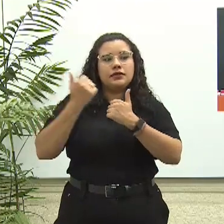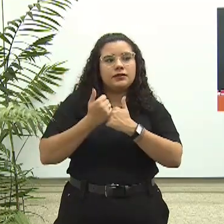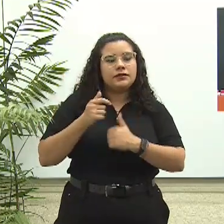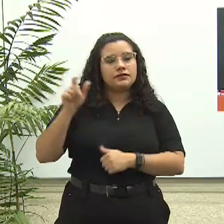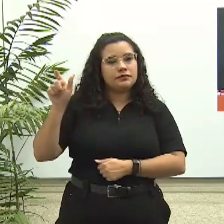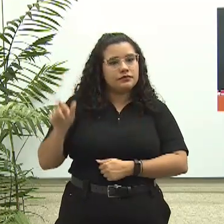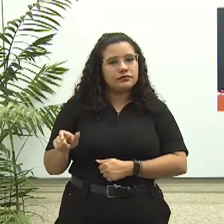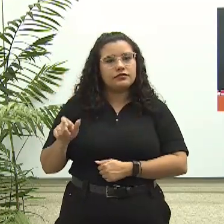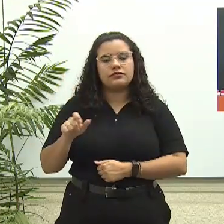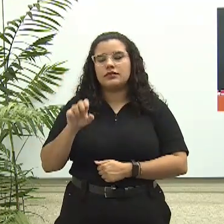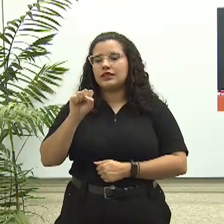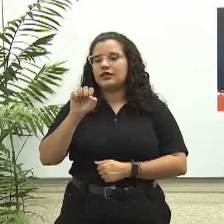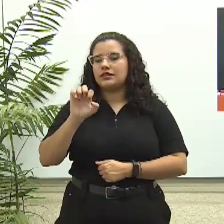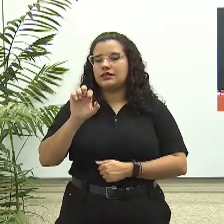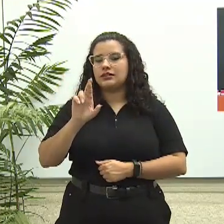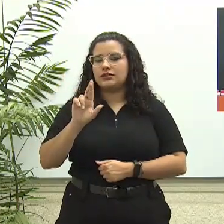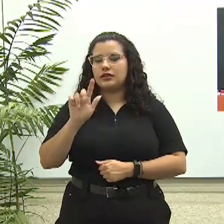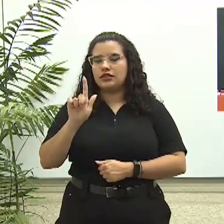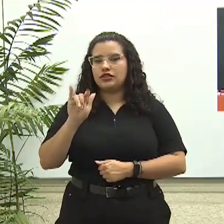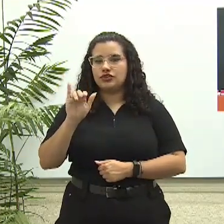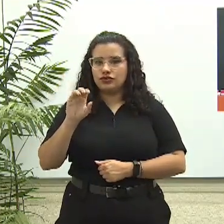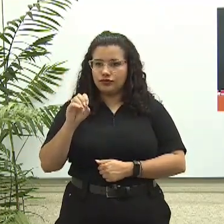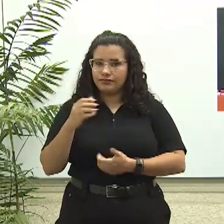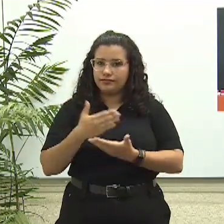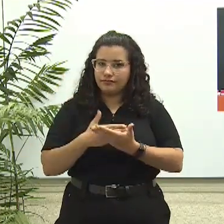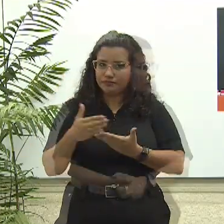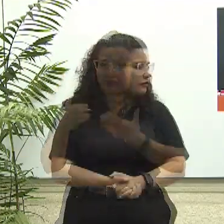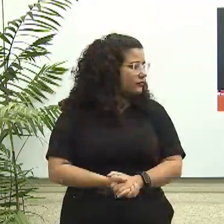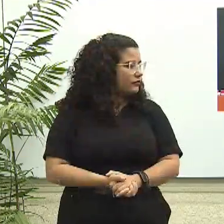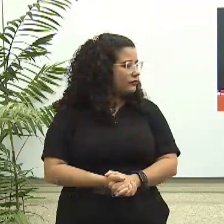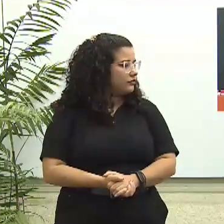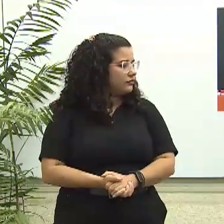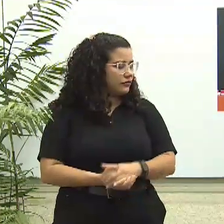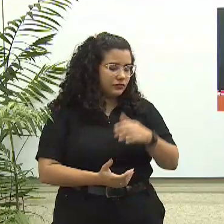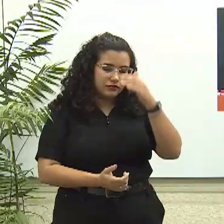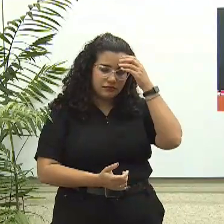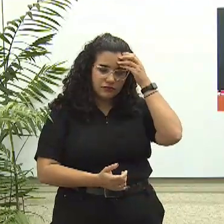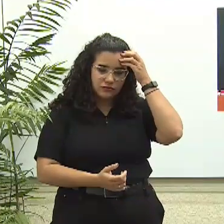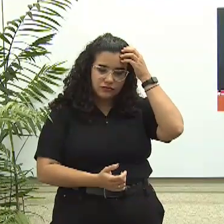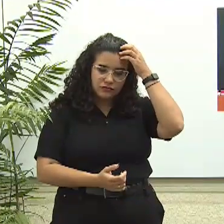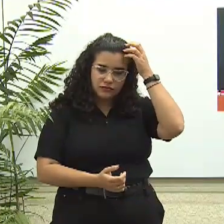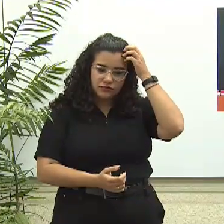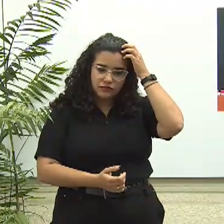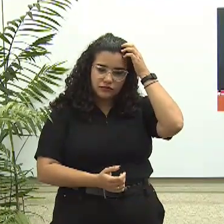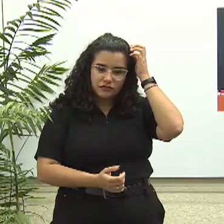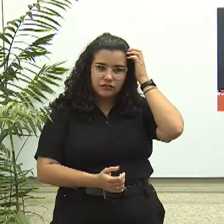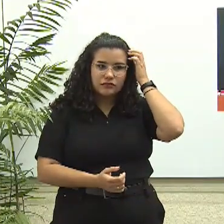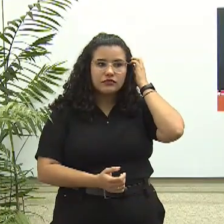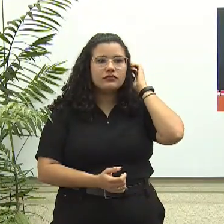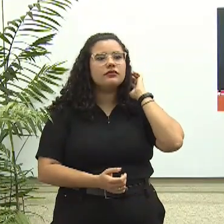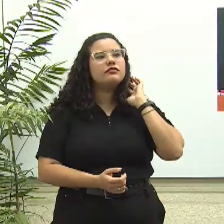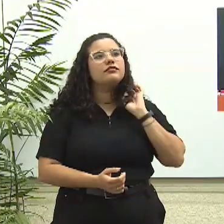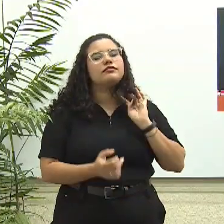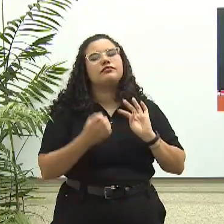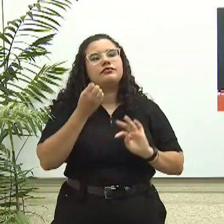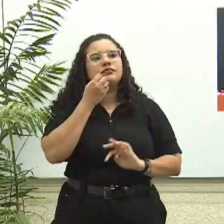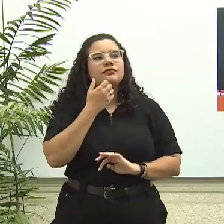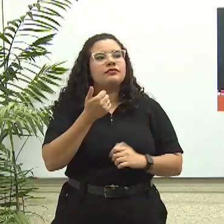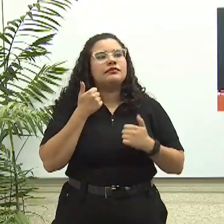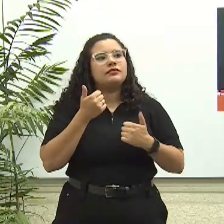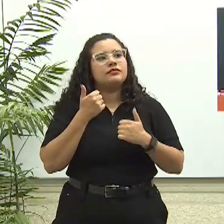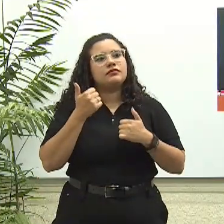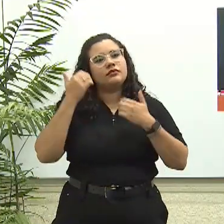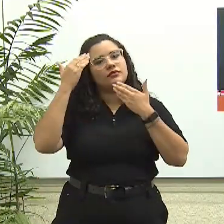debatedor professor Sérgio Amadeu gentileza eh Eu Quero Agradecer o convite